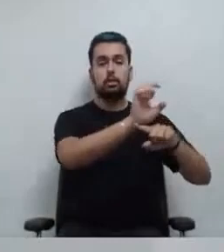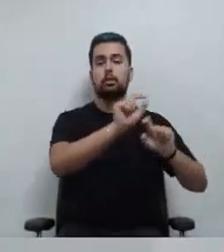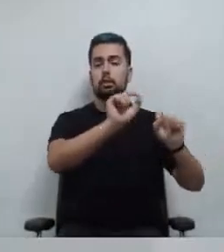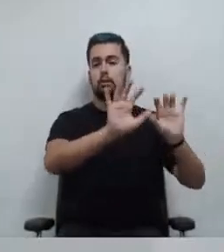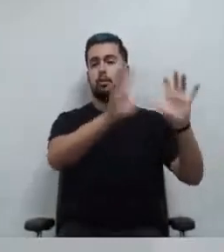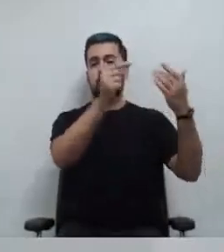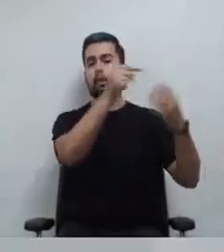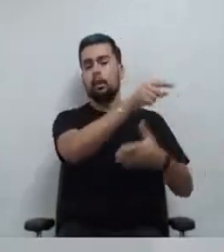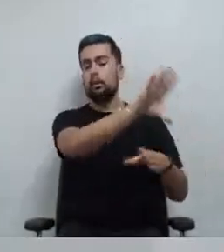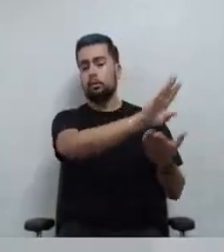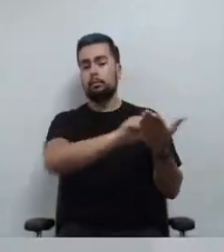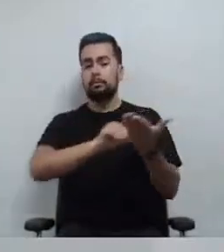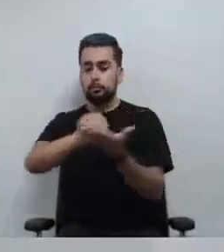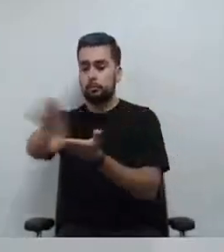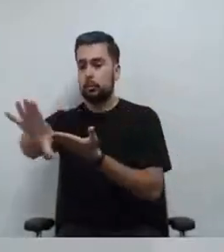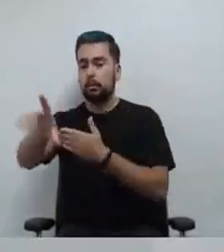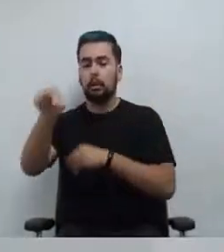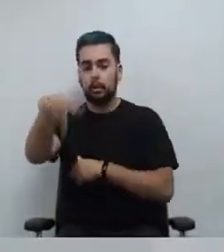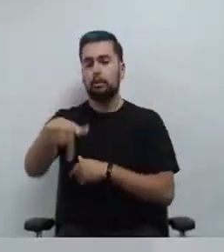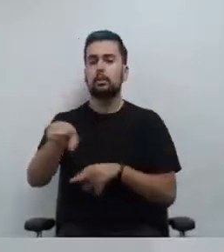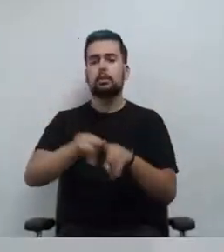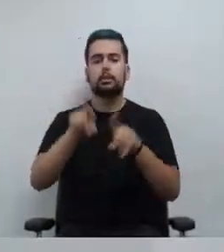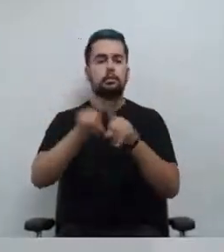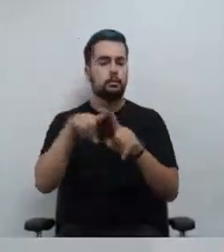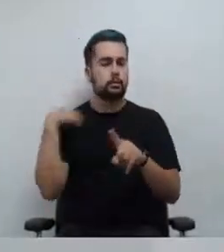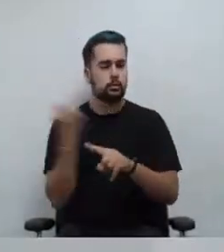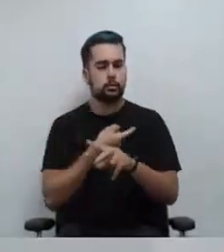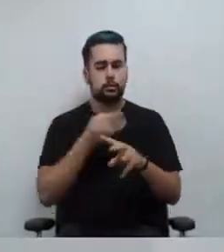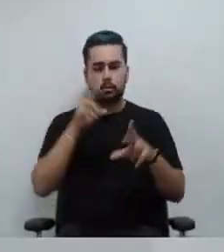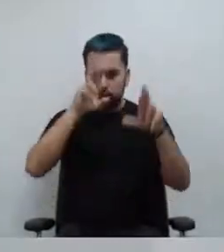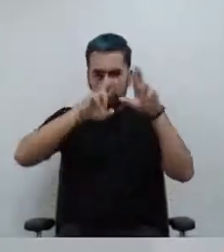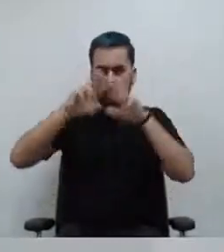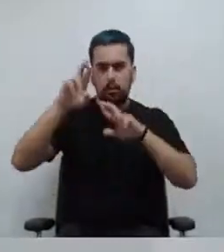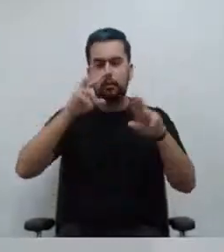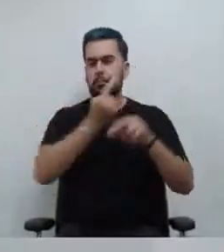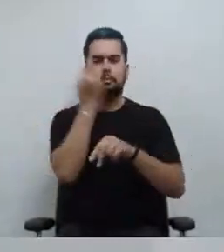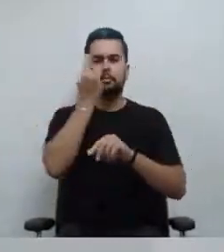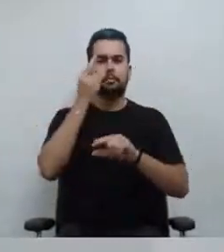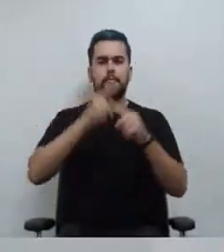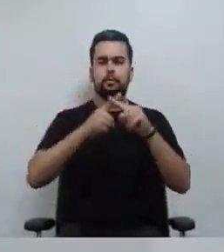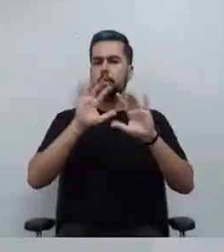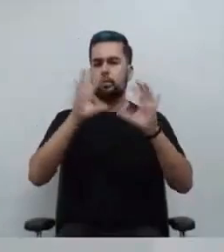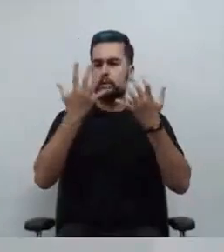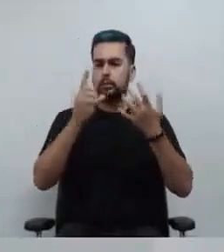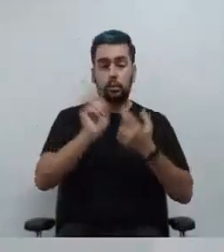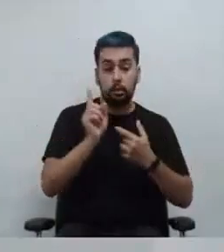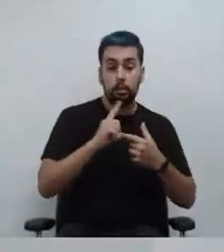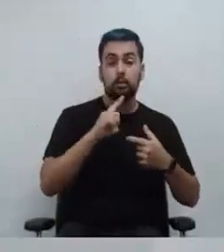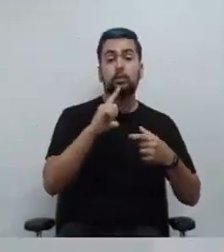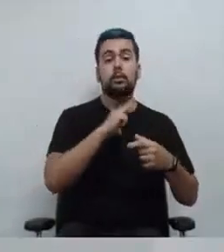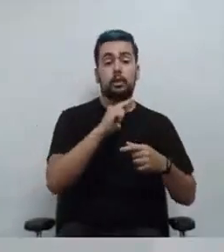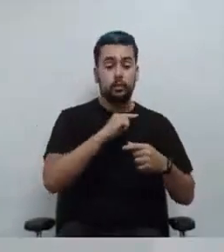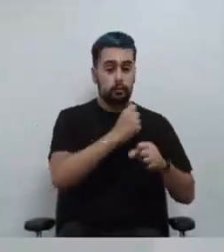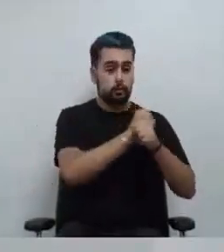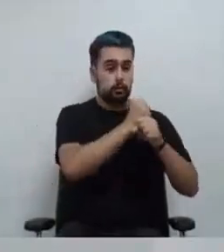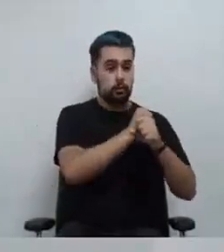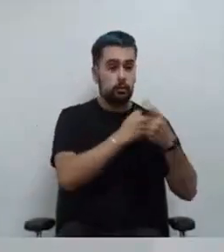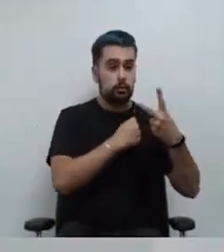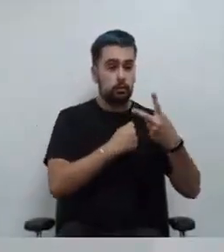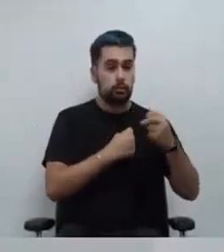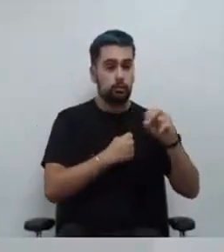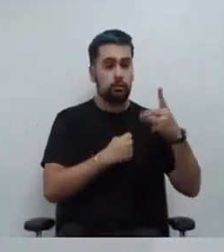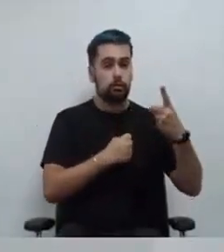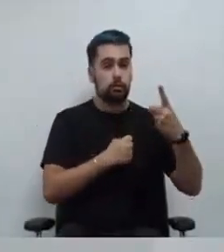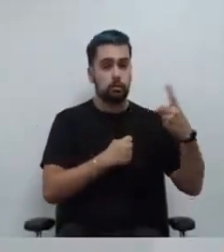ser observado pela gente. E não é a primeira vez que isso acontece. Eu lembro de 2011, 2012, teve episódio na Liberdade 32,